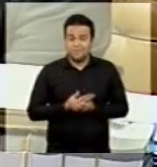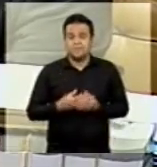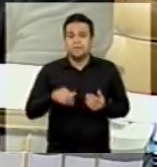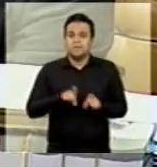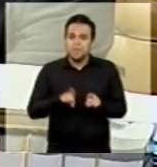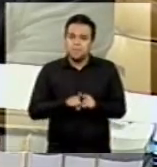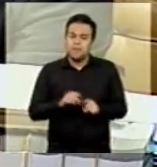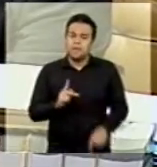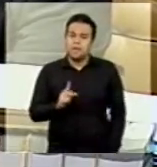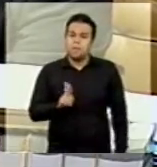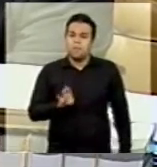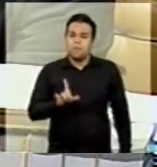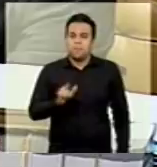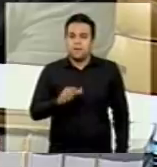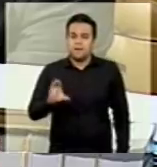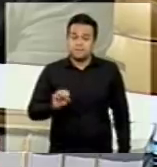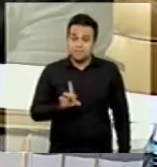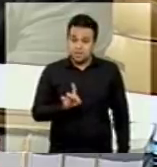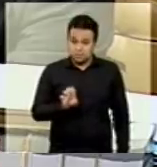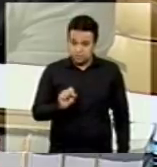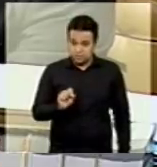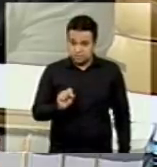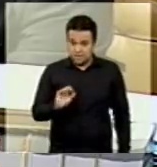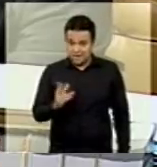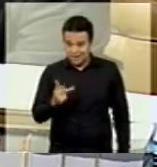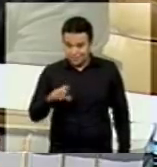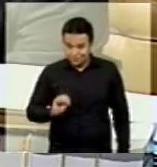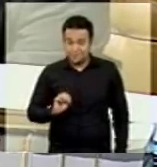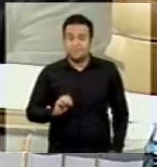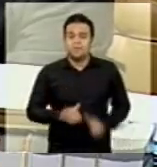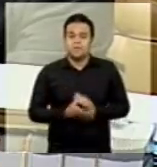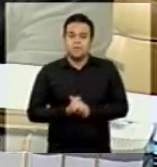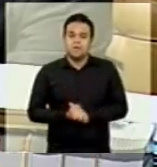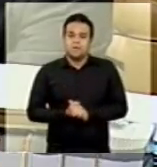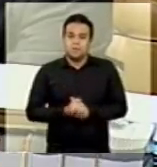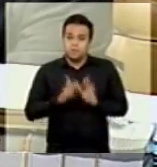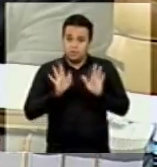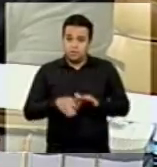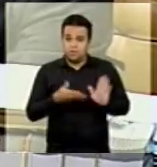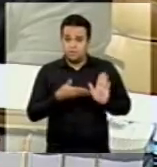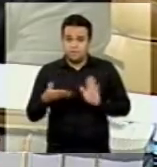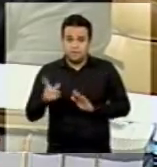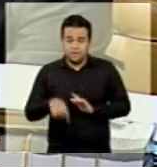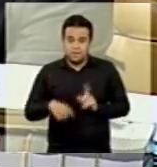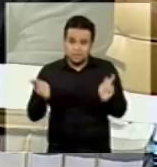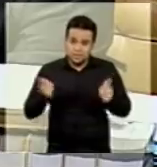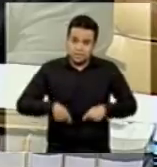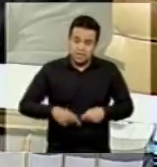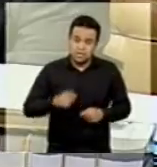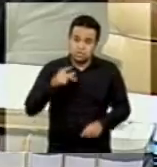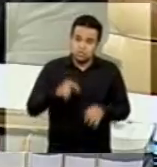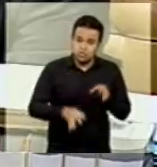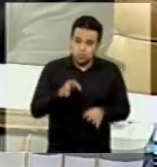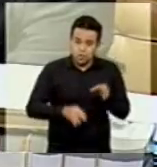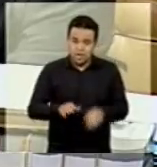publicação do despacho de intimação para apresentação de alegações finais, a competência para processar e julgar